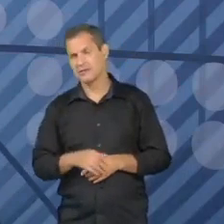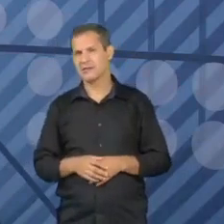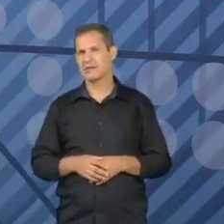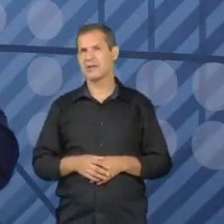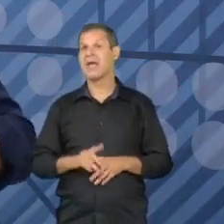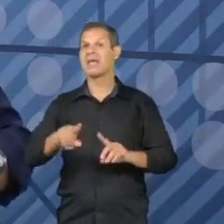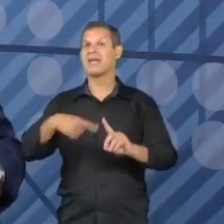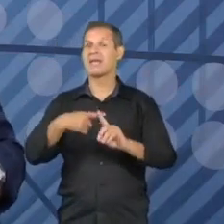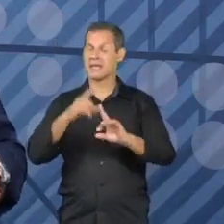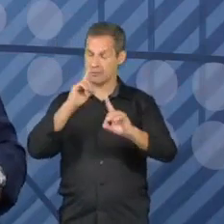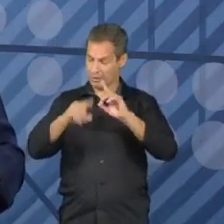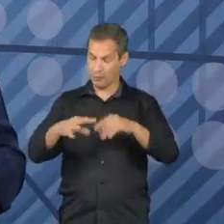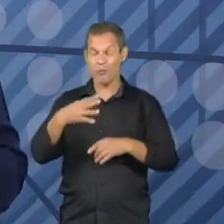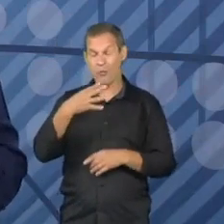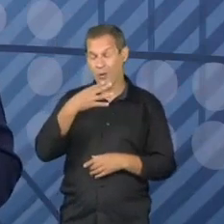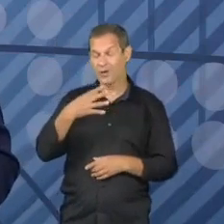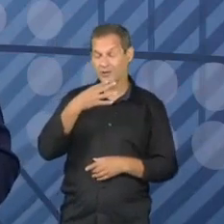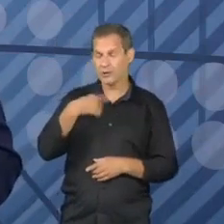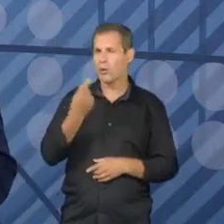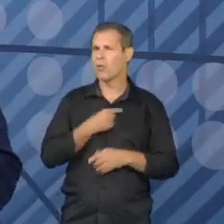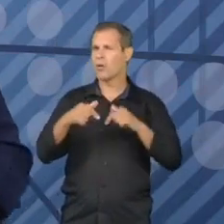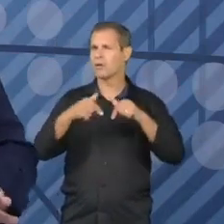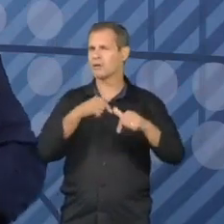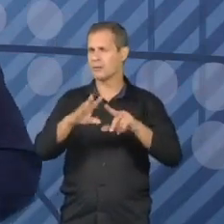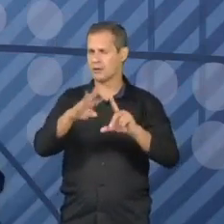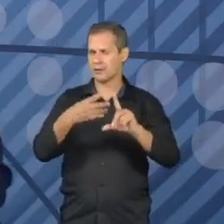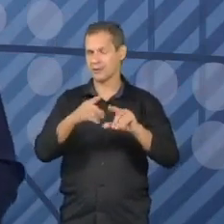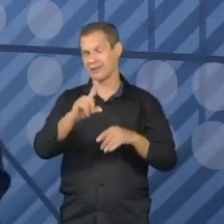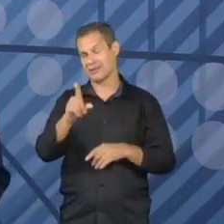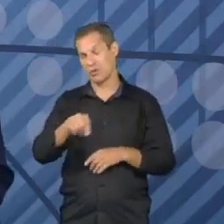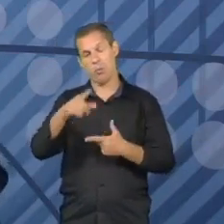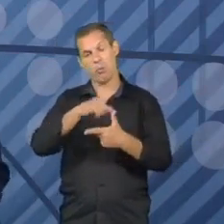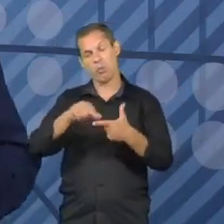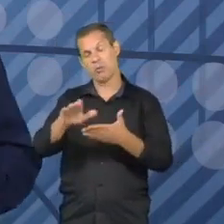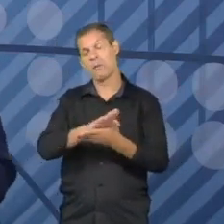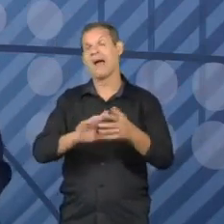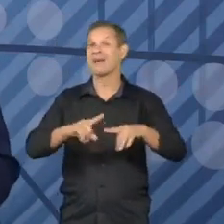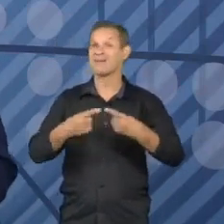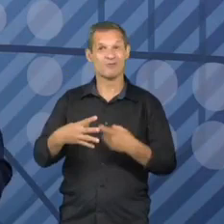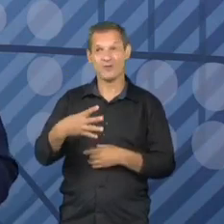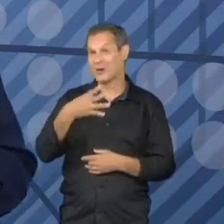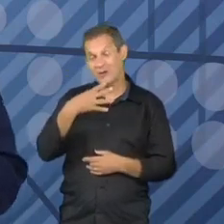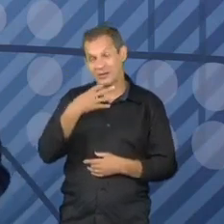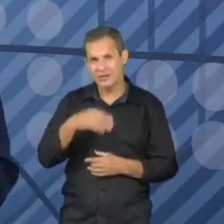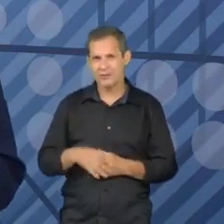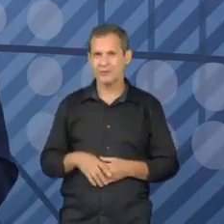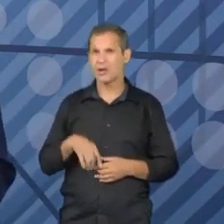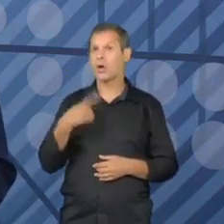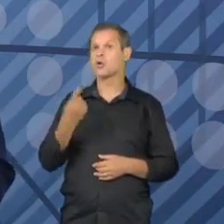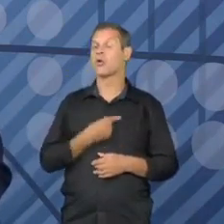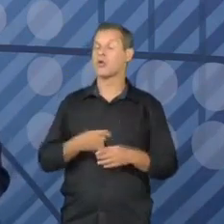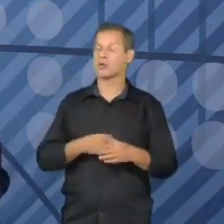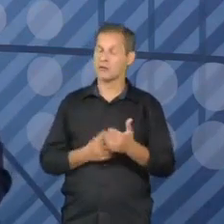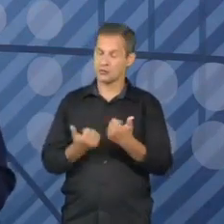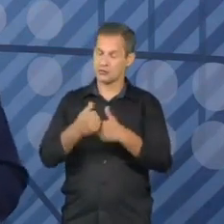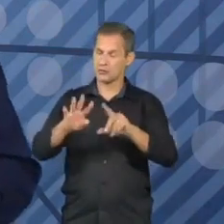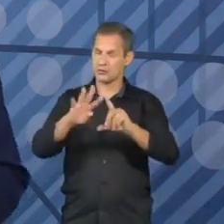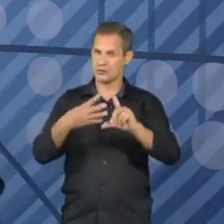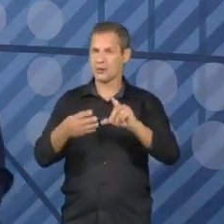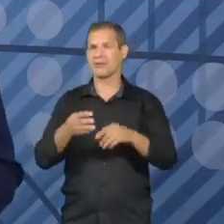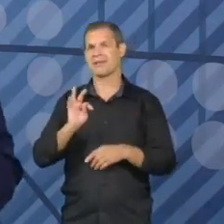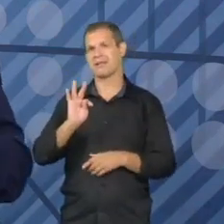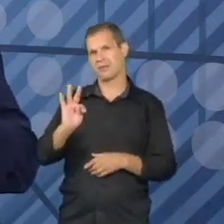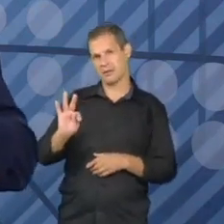mais um dado ainda. Quando ela é conhecida, a gente trabalha com a tabela Z, não tem problema. E quando ela é desconhecida, a gente muda a tabela e vai lá para a tabela